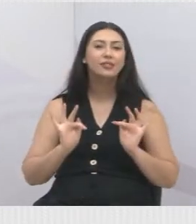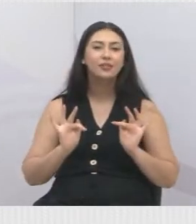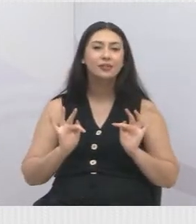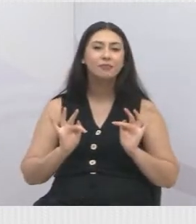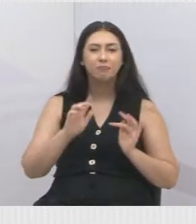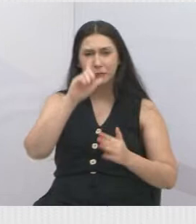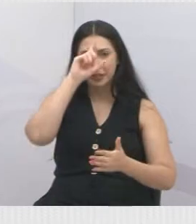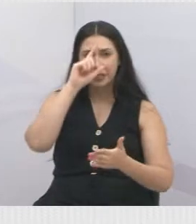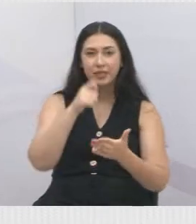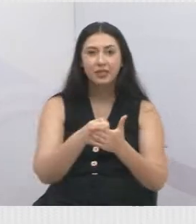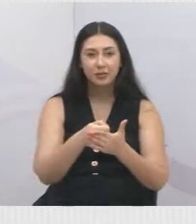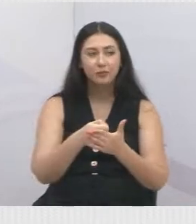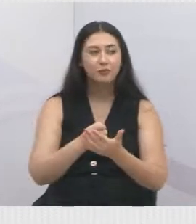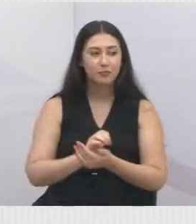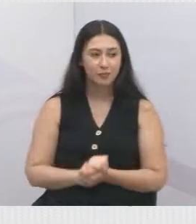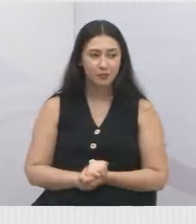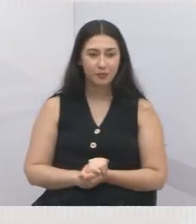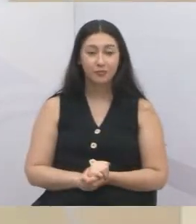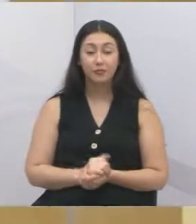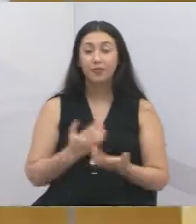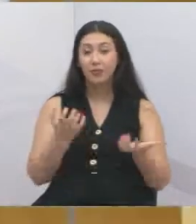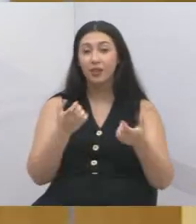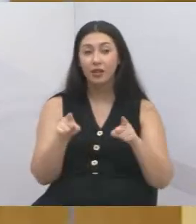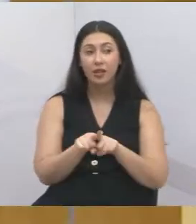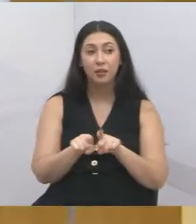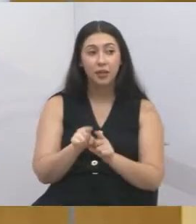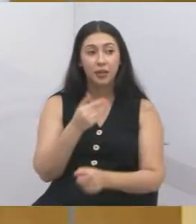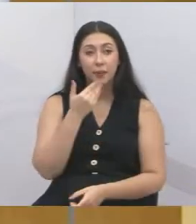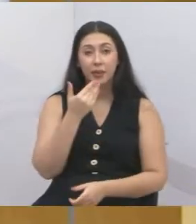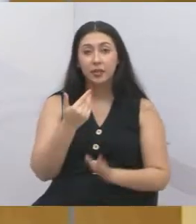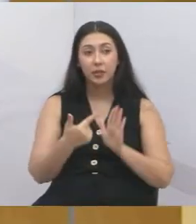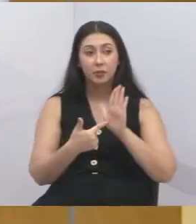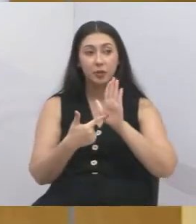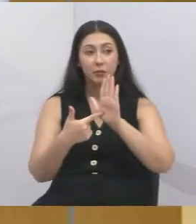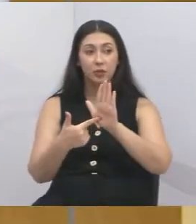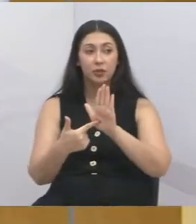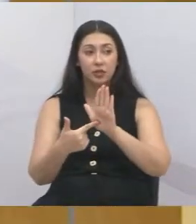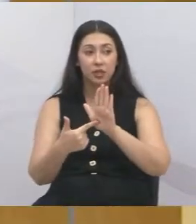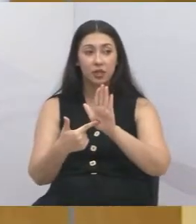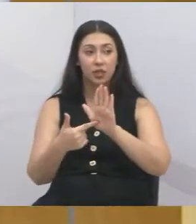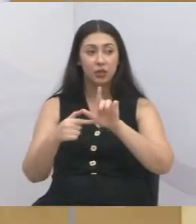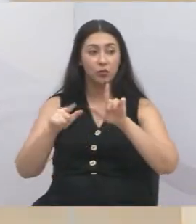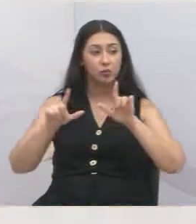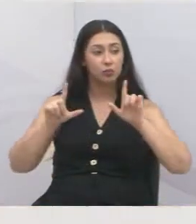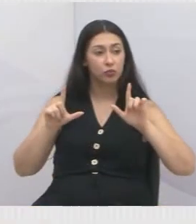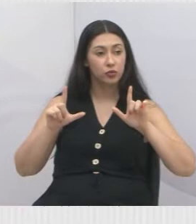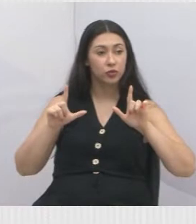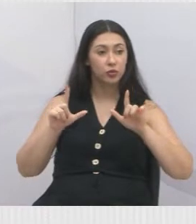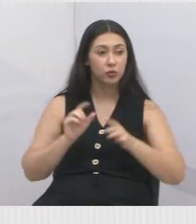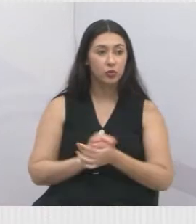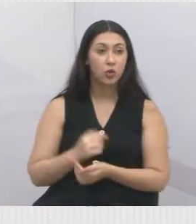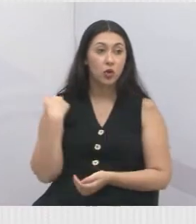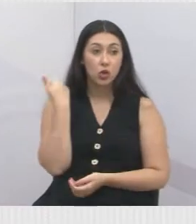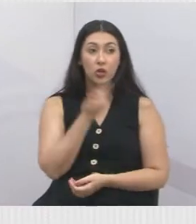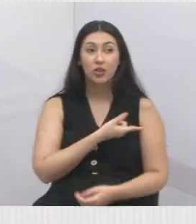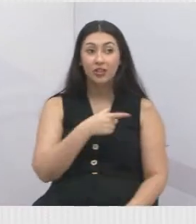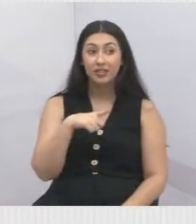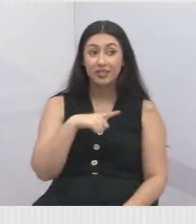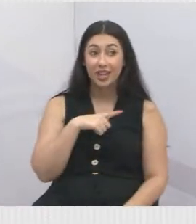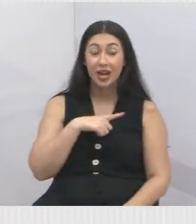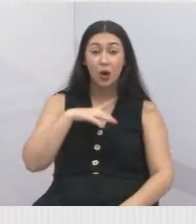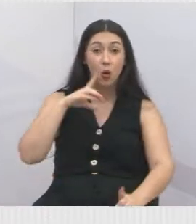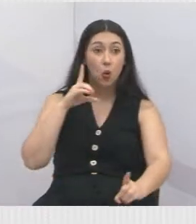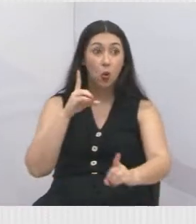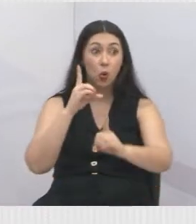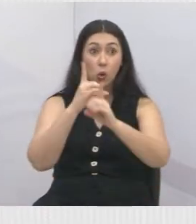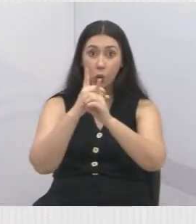essa iniciativa. Quero já pedir para que a técnica coloque o próximo slide, que nós teremos um maior